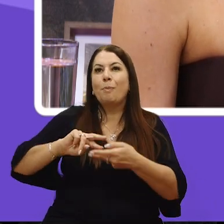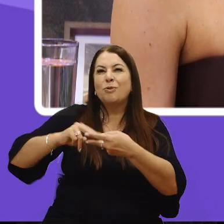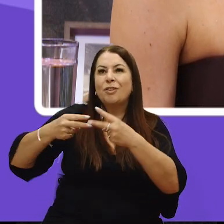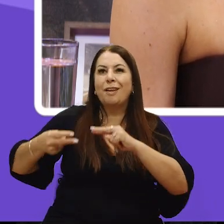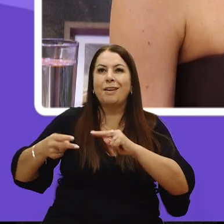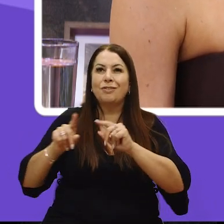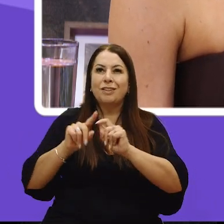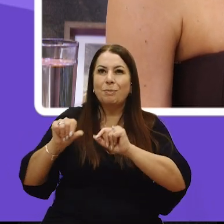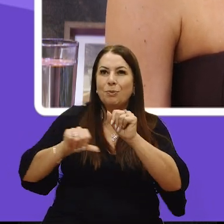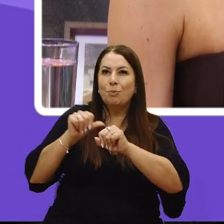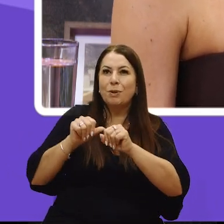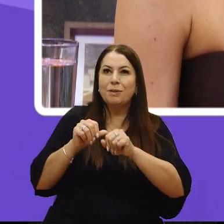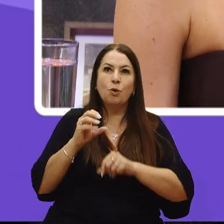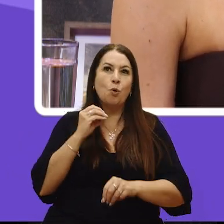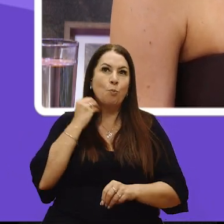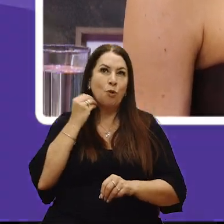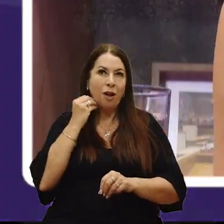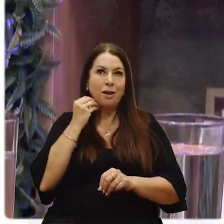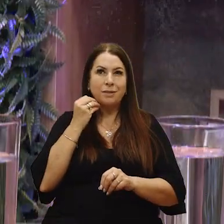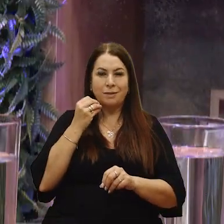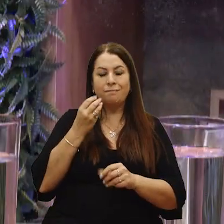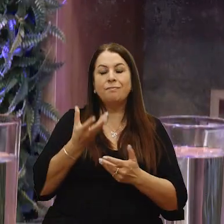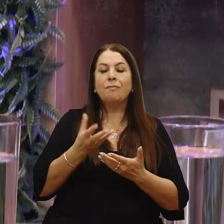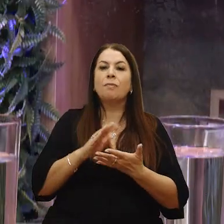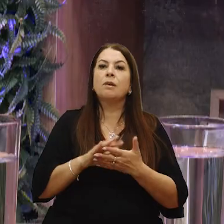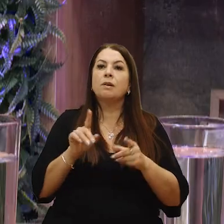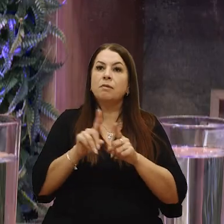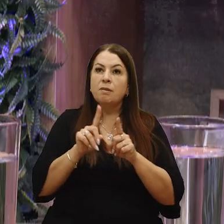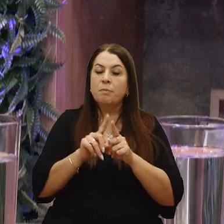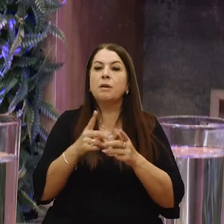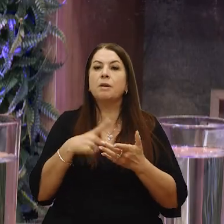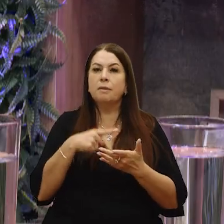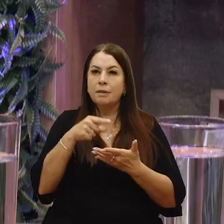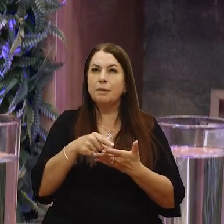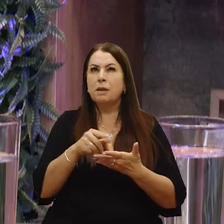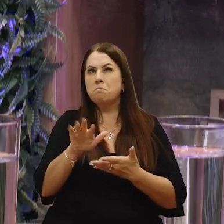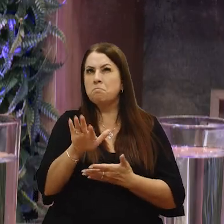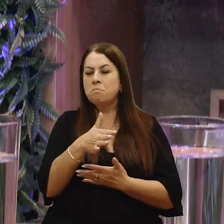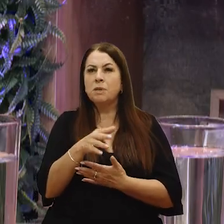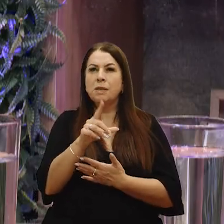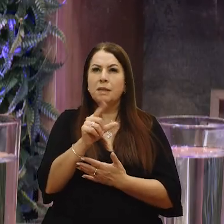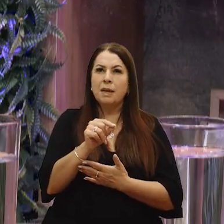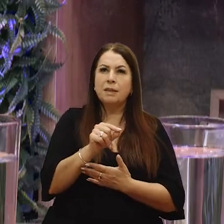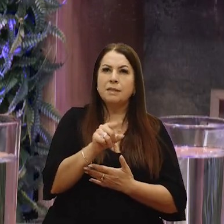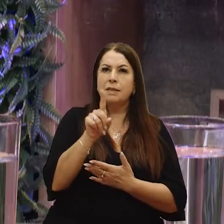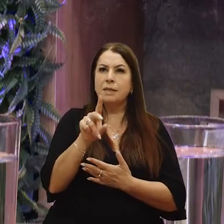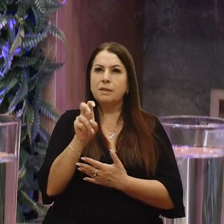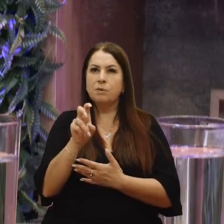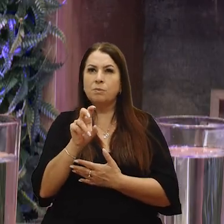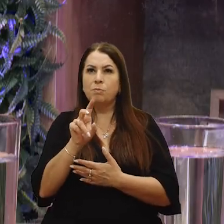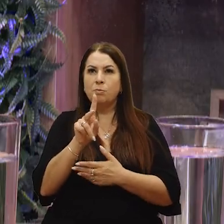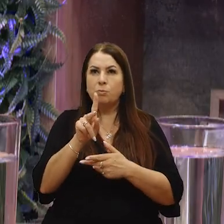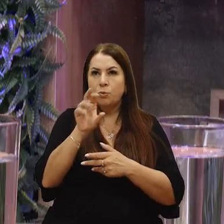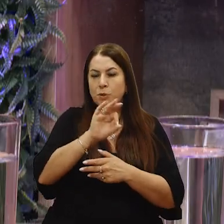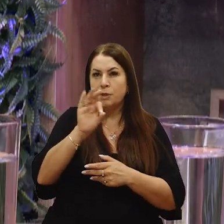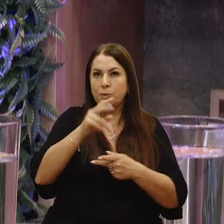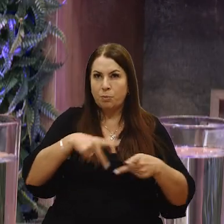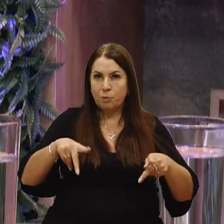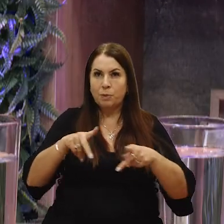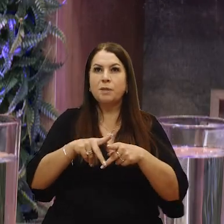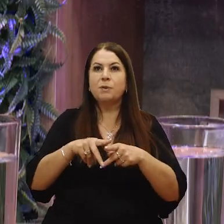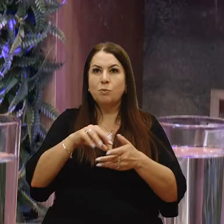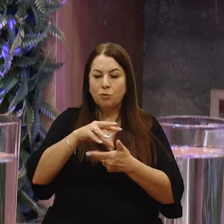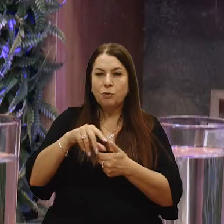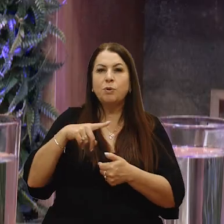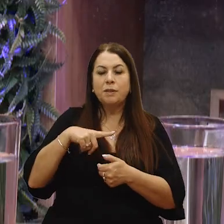de lipedema, Então, do tipo 1 até o tipo 5, em que o tipo 1 acomete somente a região de nádegas e quadril, o tipo 2